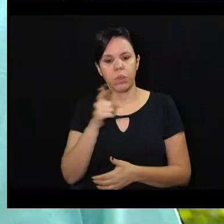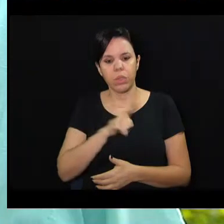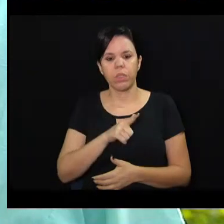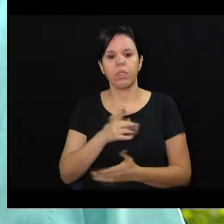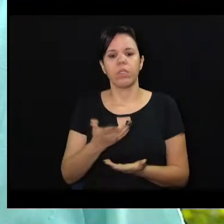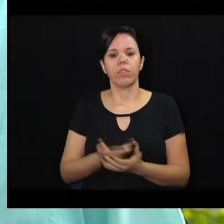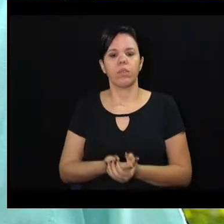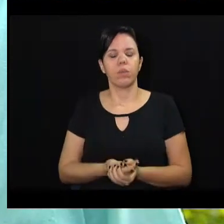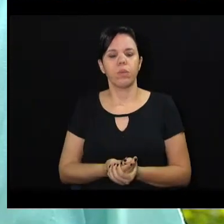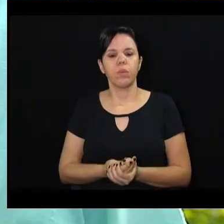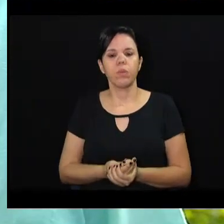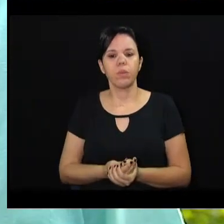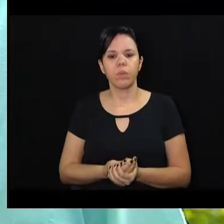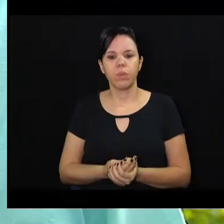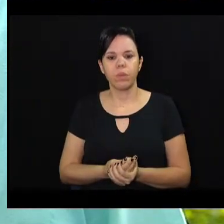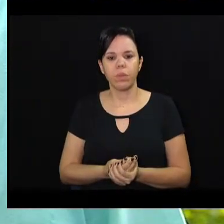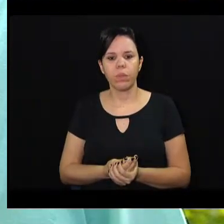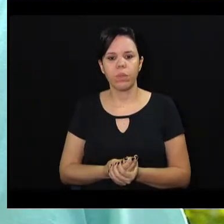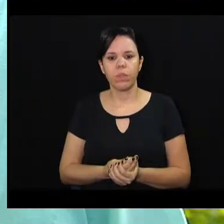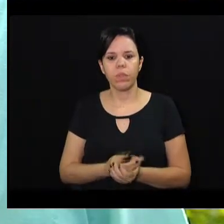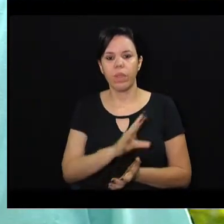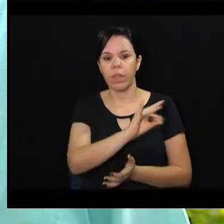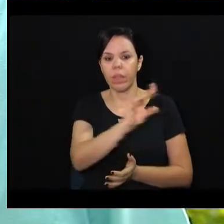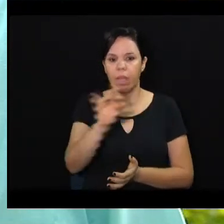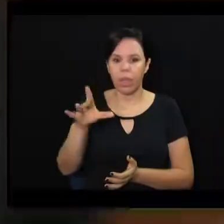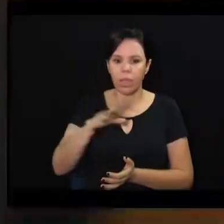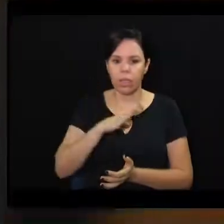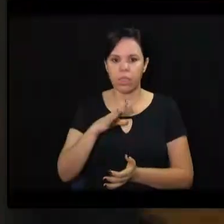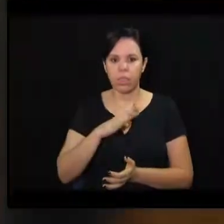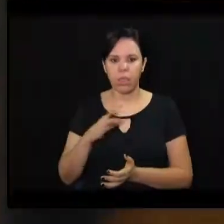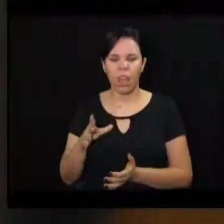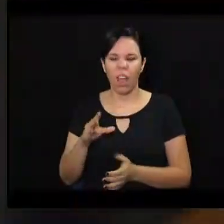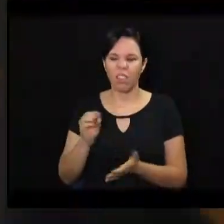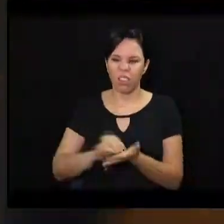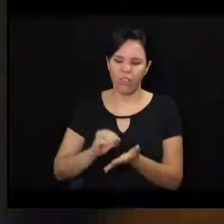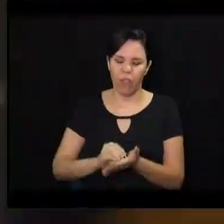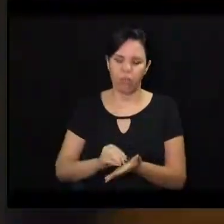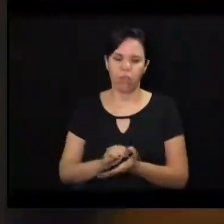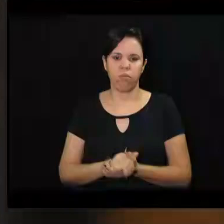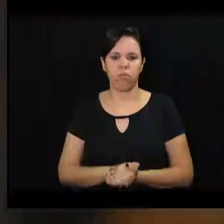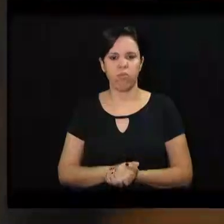aí que os municípios no Brasil são ausentes.